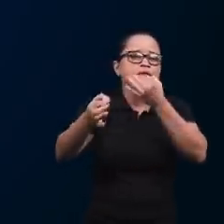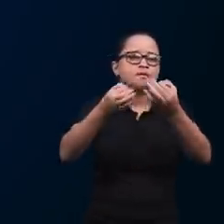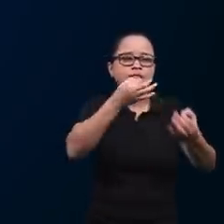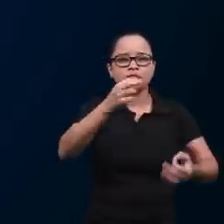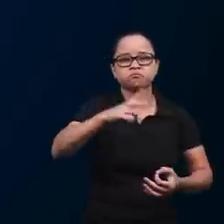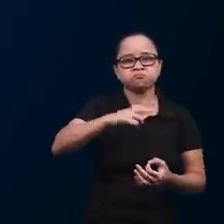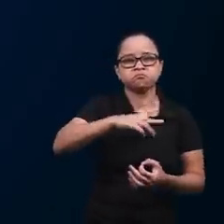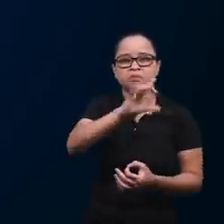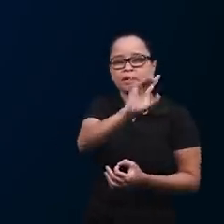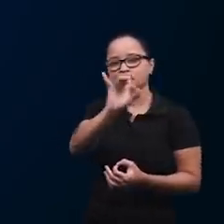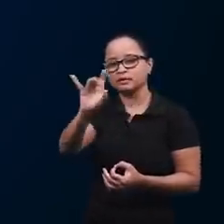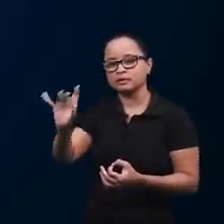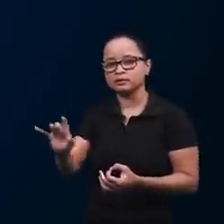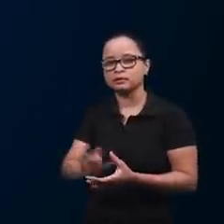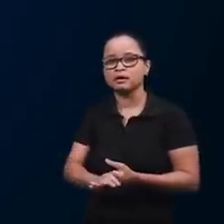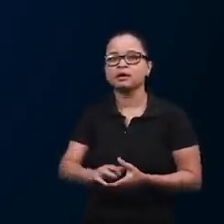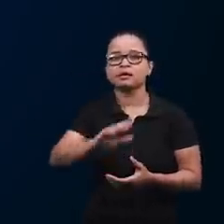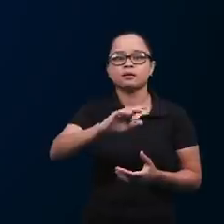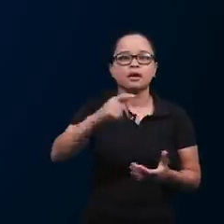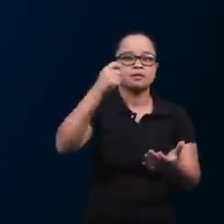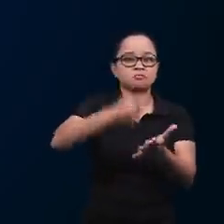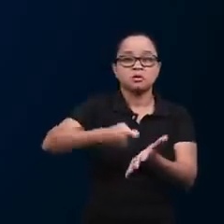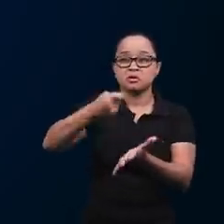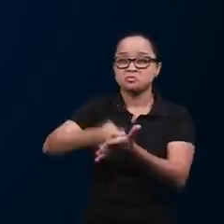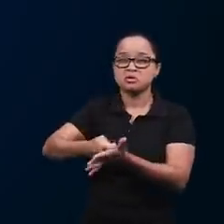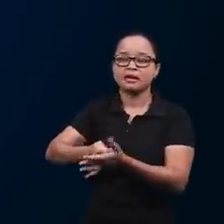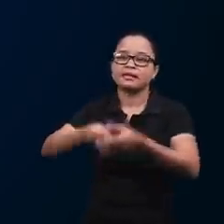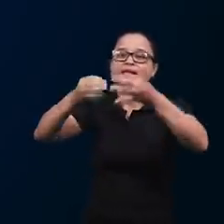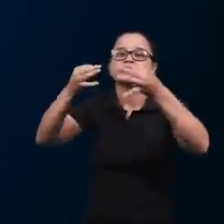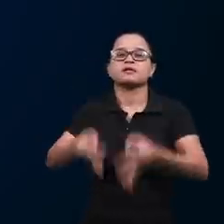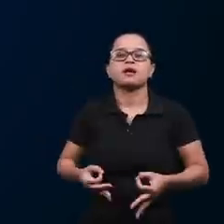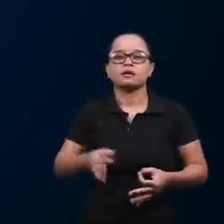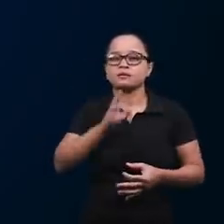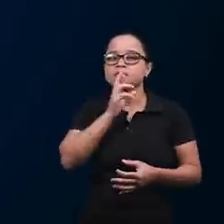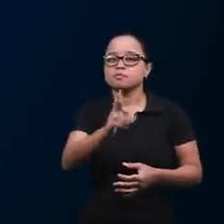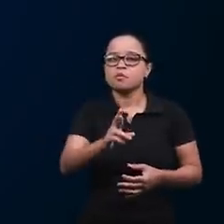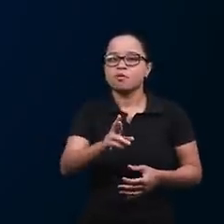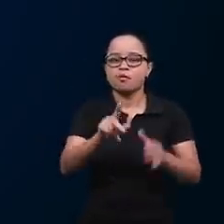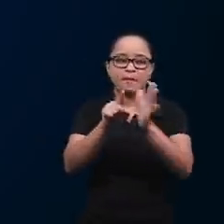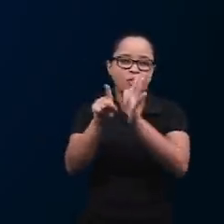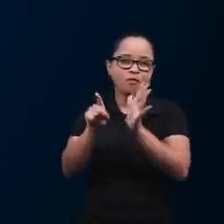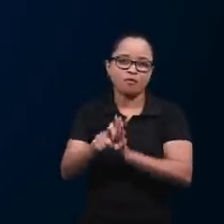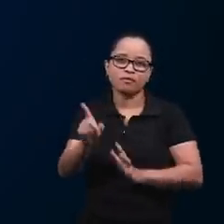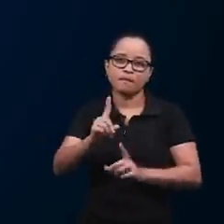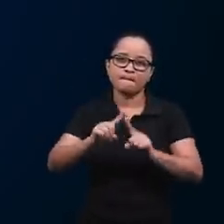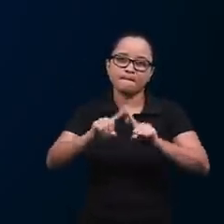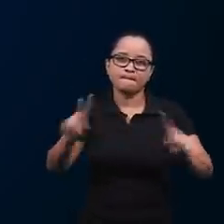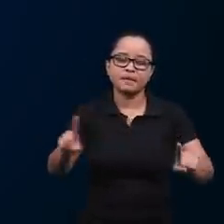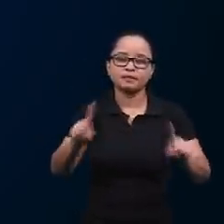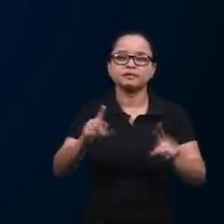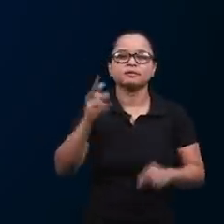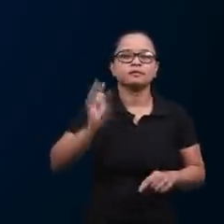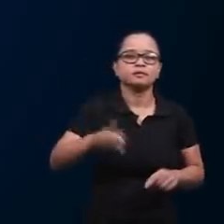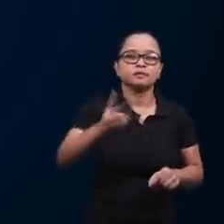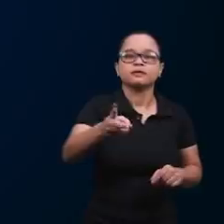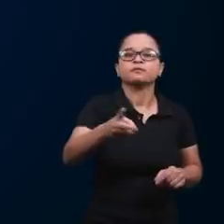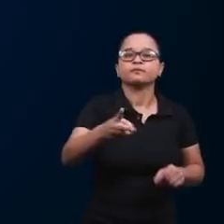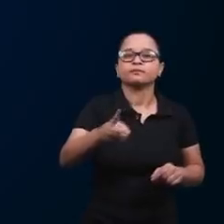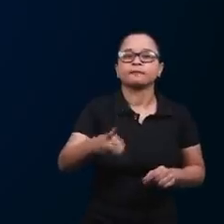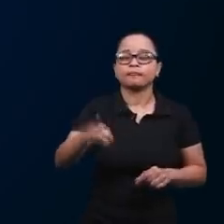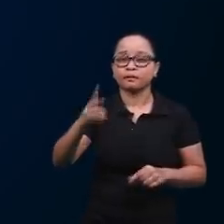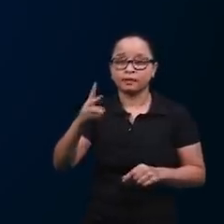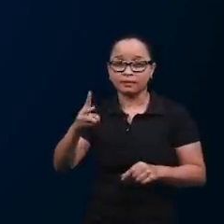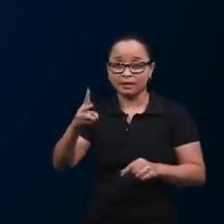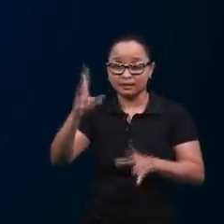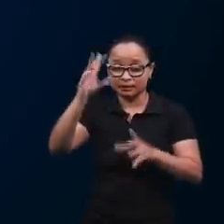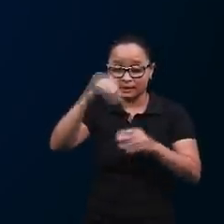próprias palavras eu nunca com a obrigação de acertar a resposta das perguntas mas o exercício está em